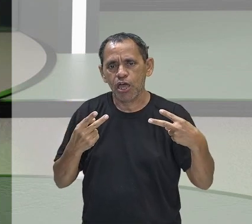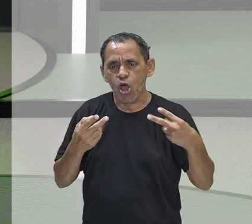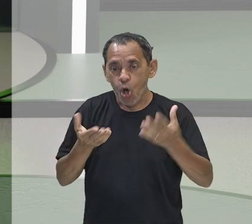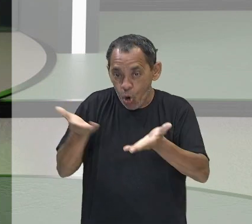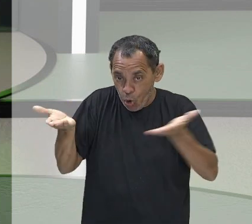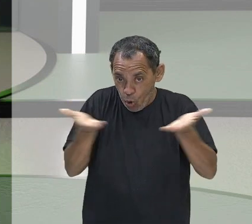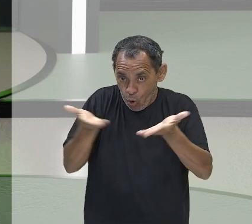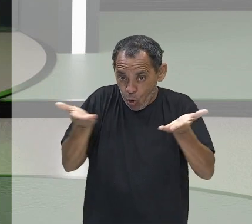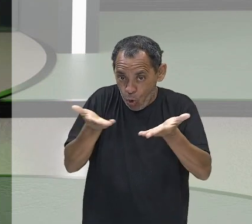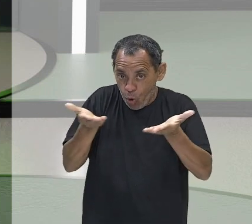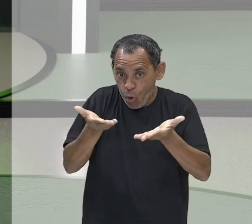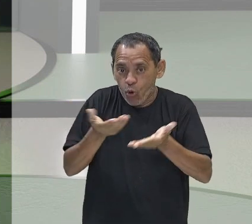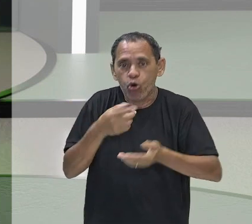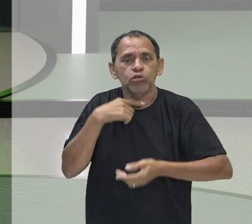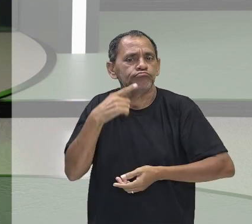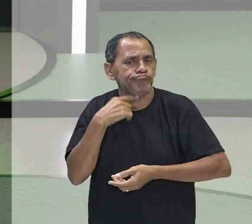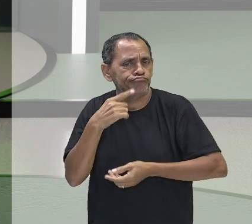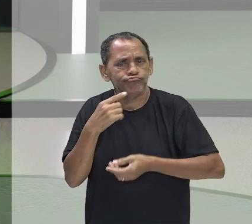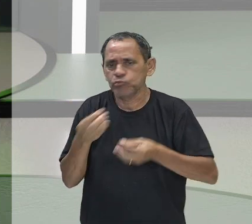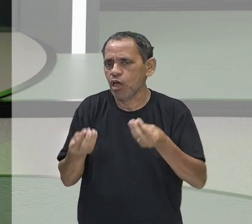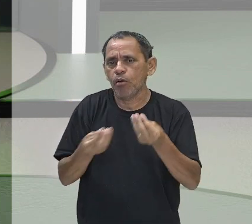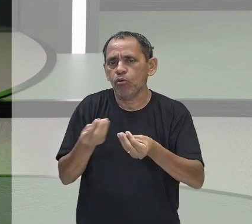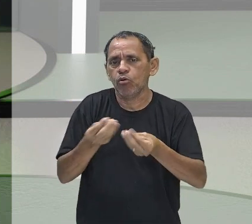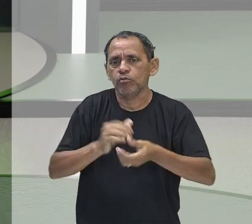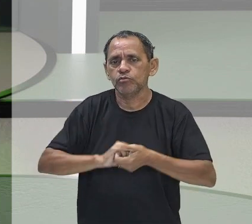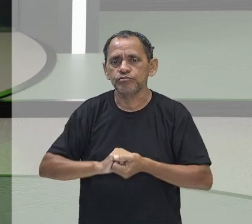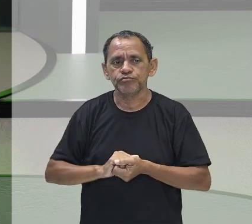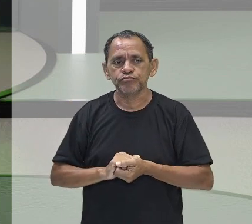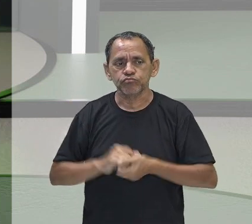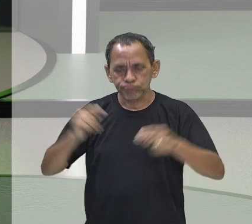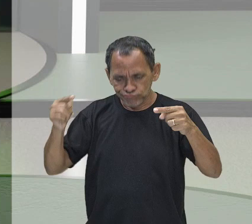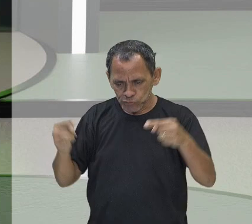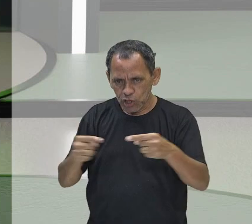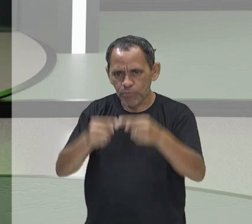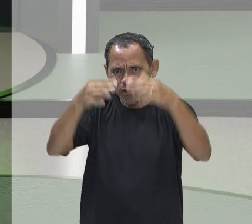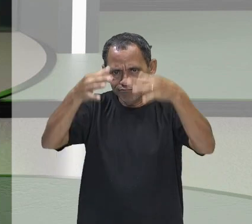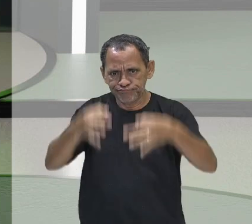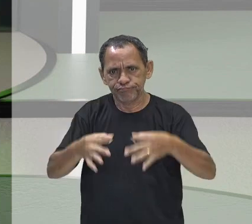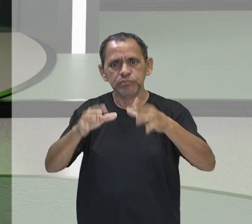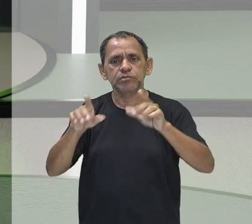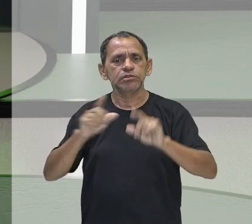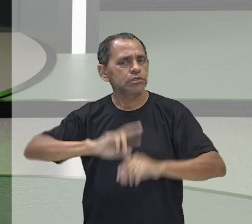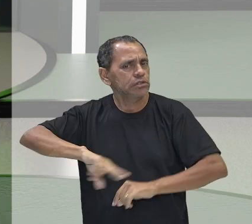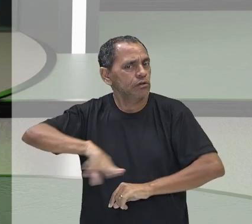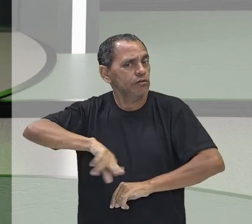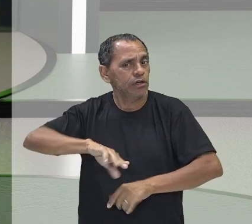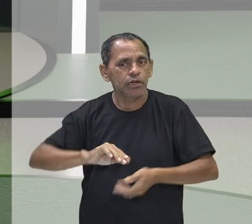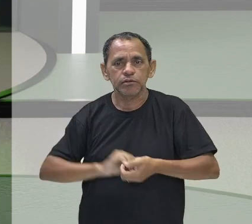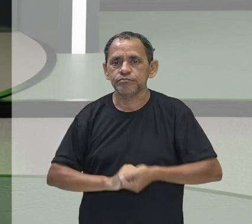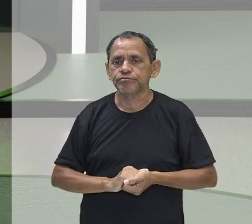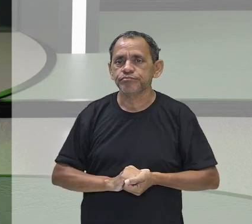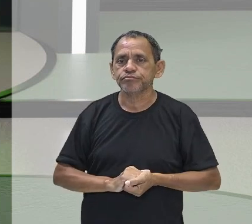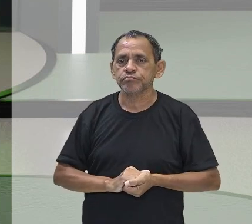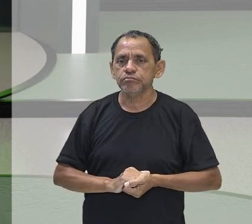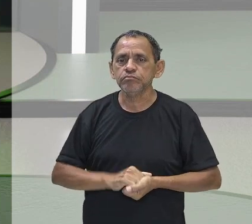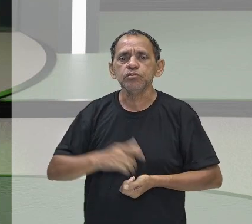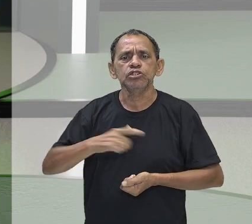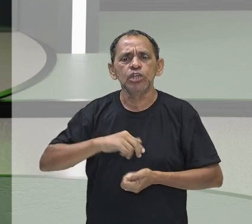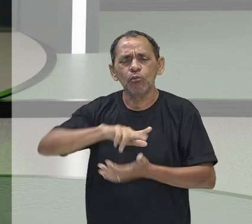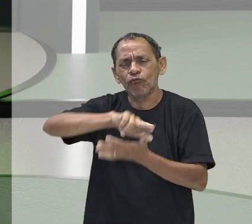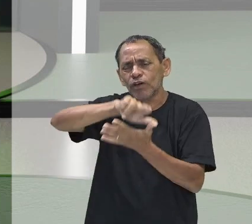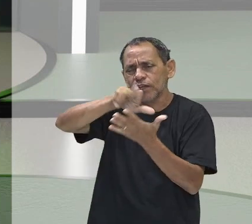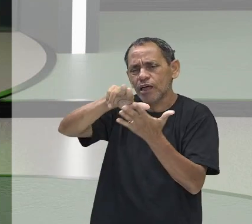em todos os pacientes, considerando que nós somos formados por uma grande diversidade, isso eu estou falando a nível